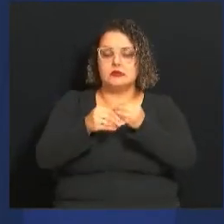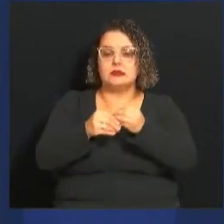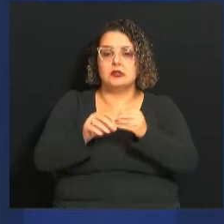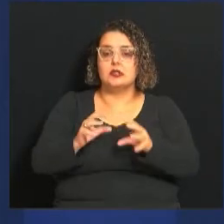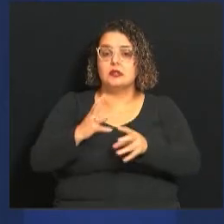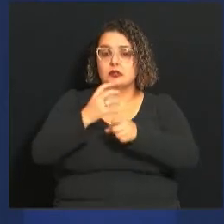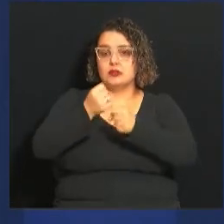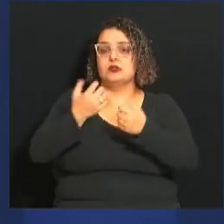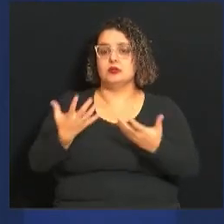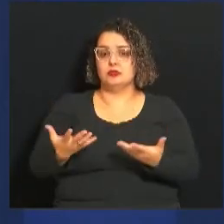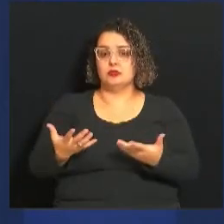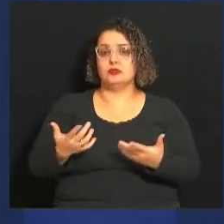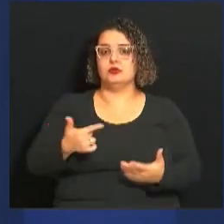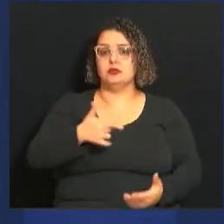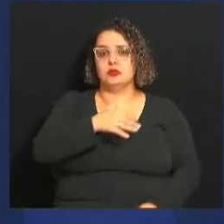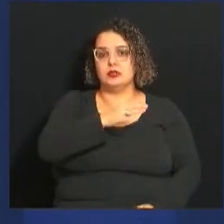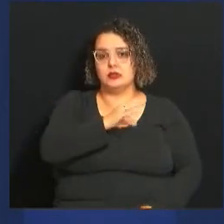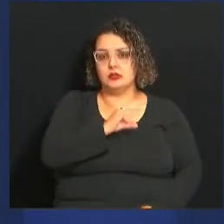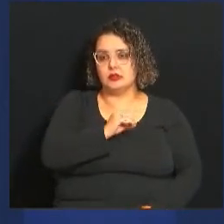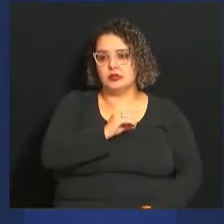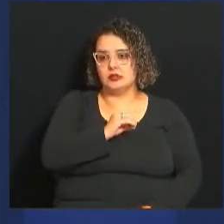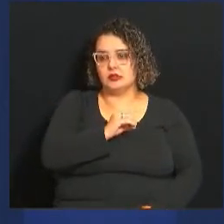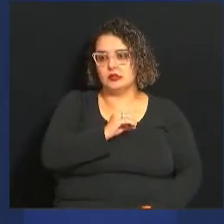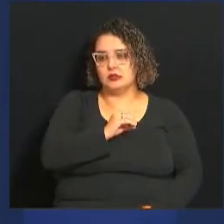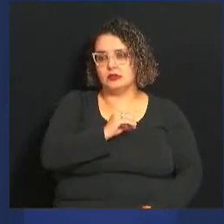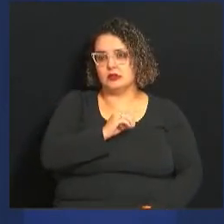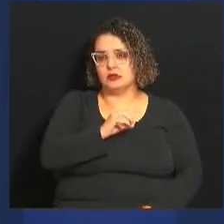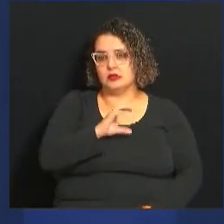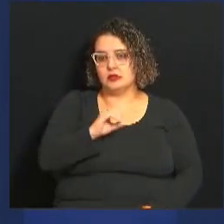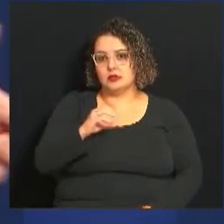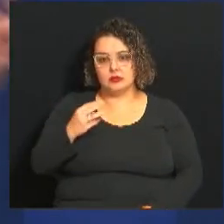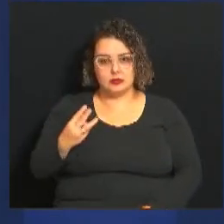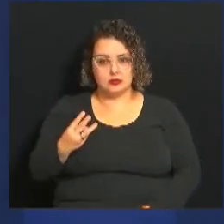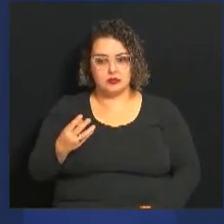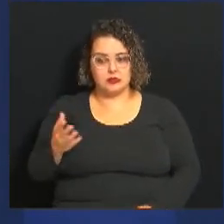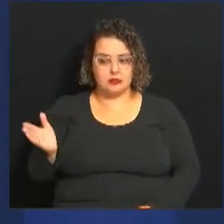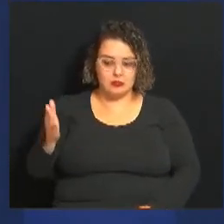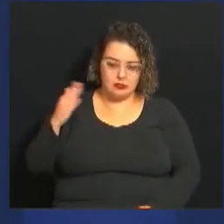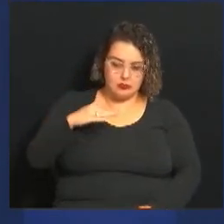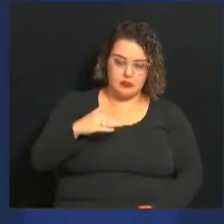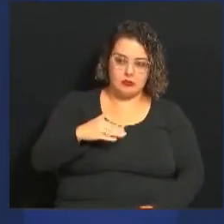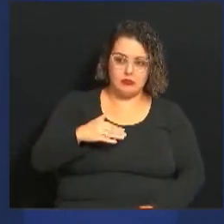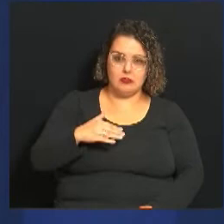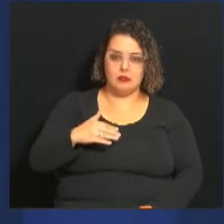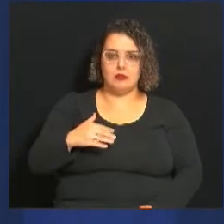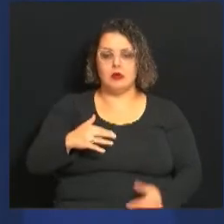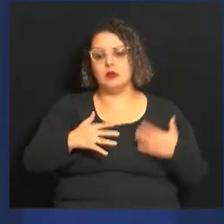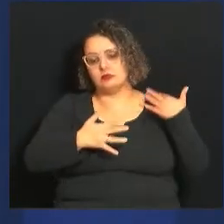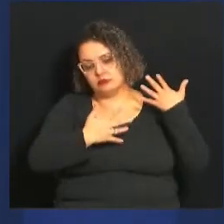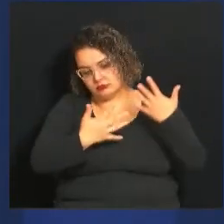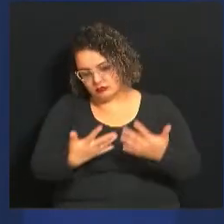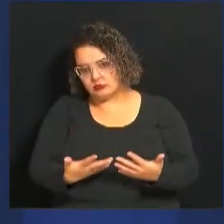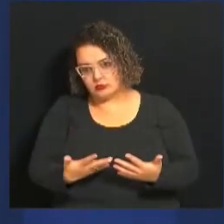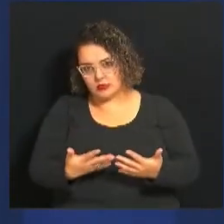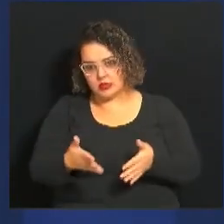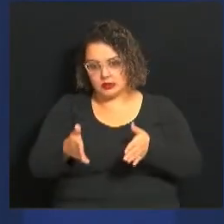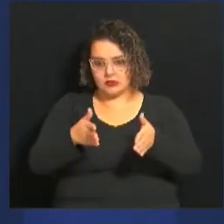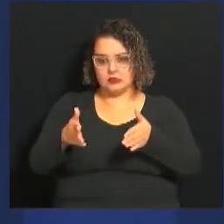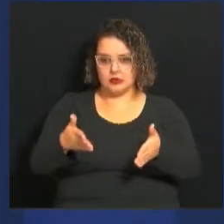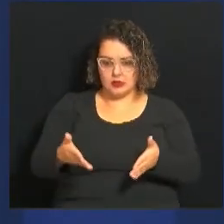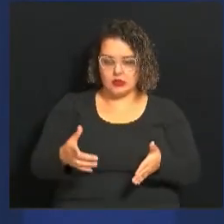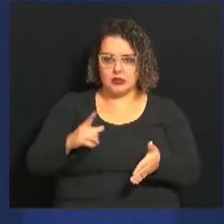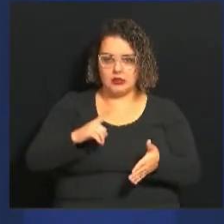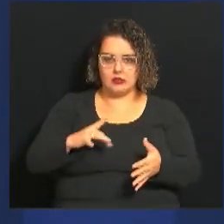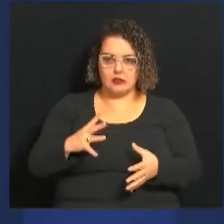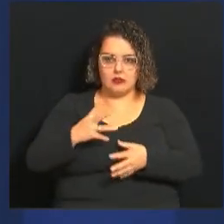fortalecimento de 2000, né, de 2003, 2004 para cá, 2002, 2000 para cá, nesse período, houve um